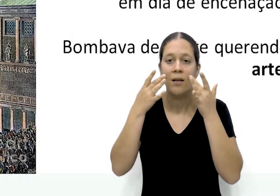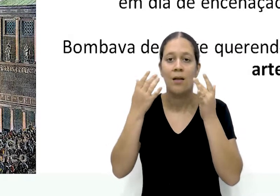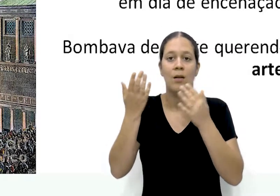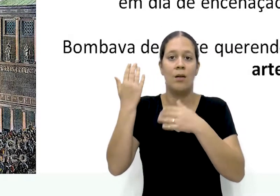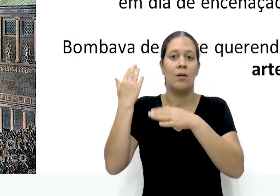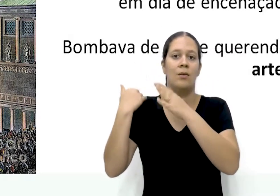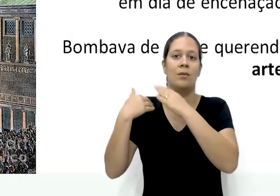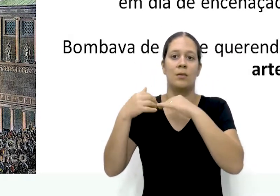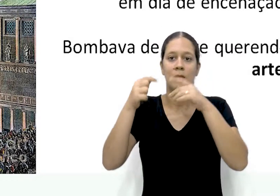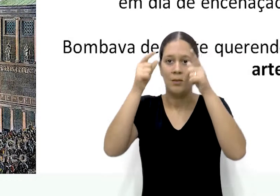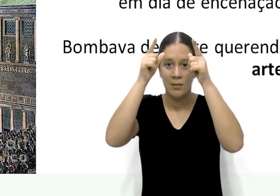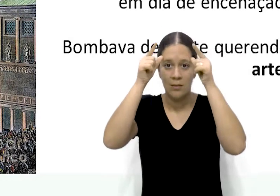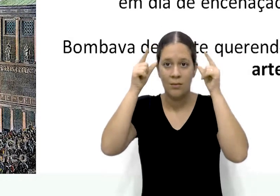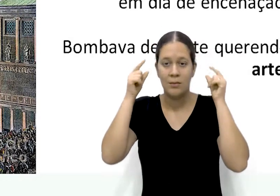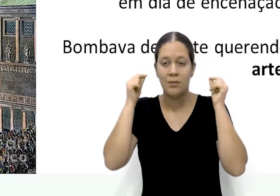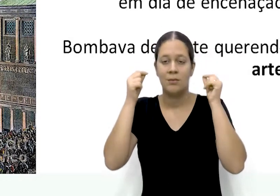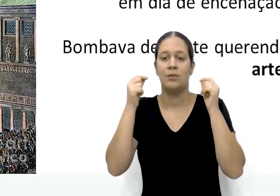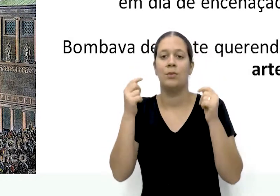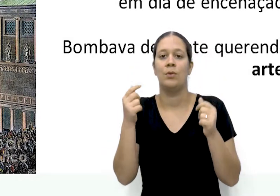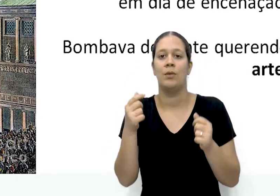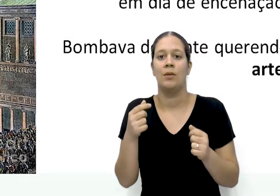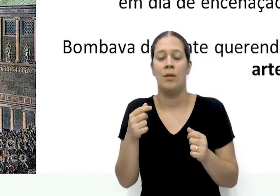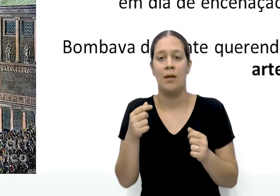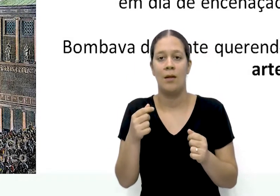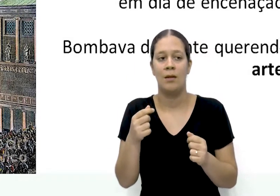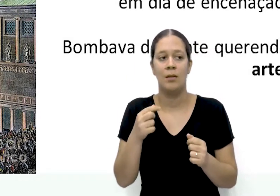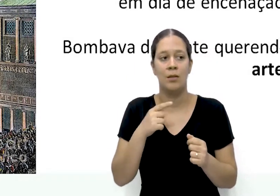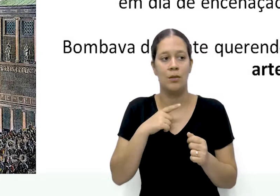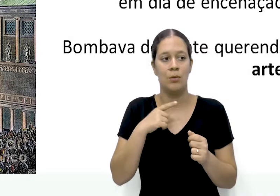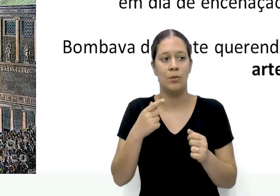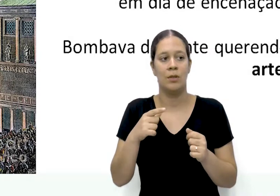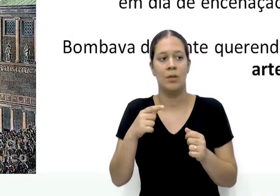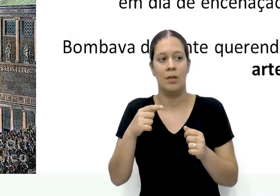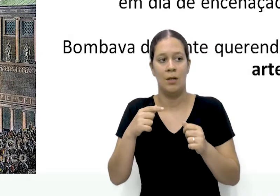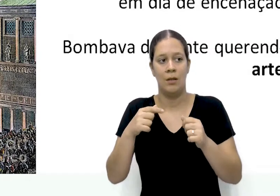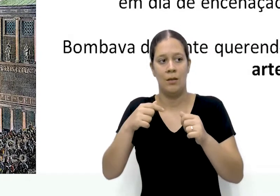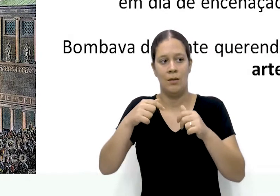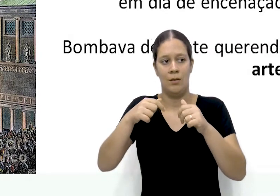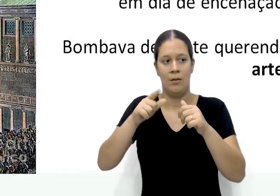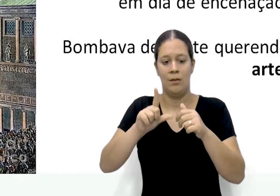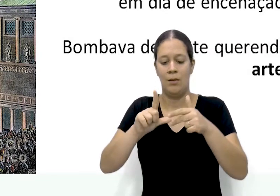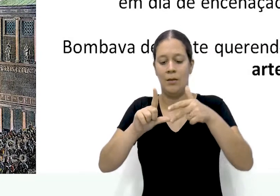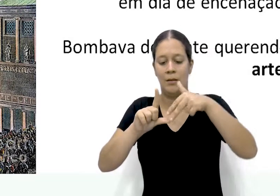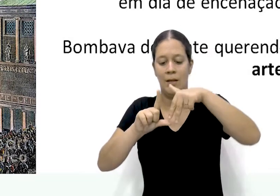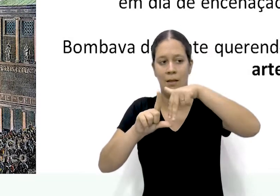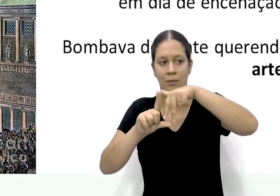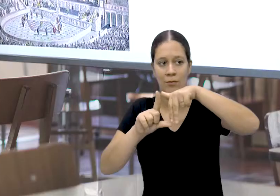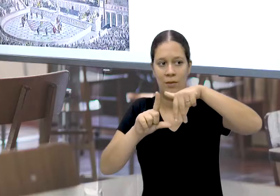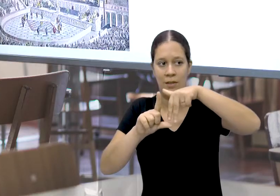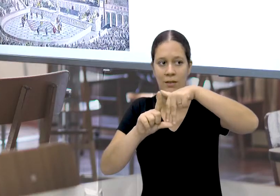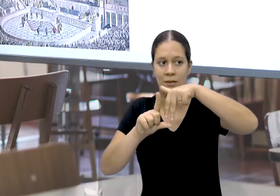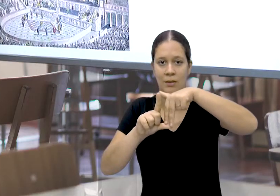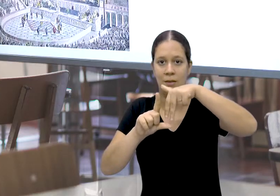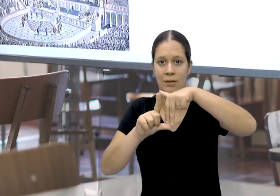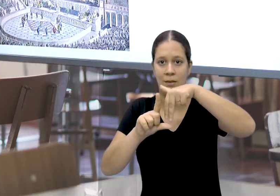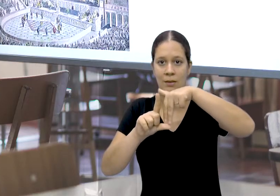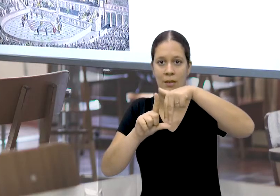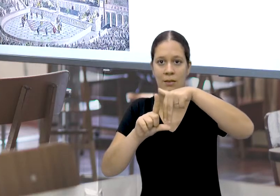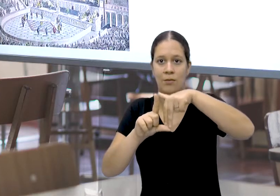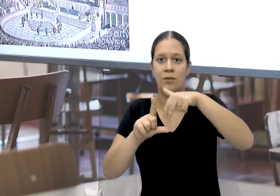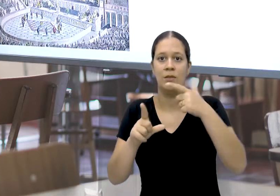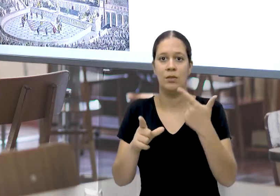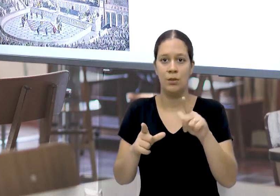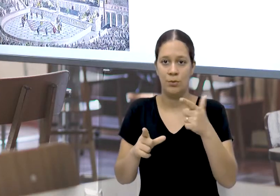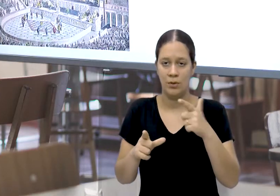as acrópolis em dias de encenação. Vinha todo mundo! Ia todo mundo que pudesse, queria ir